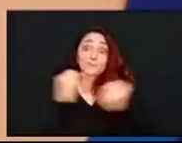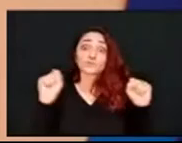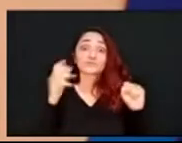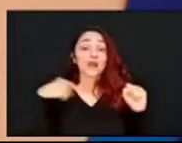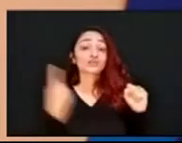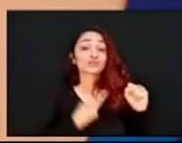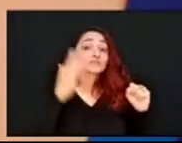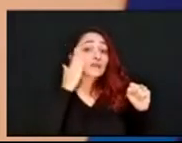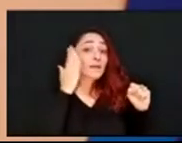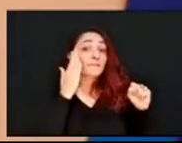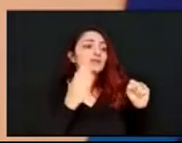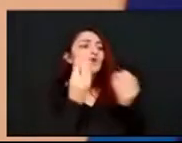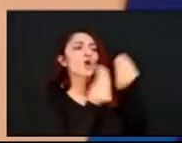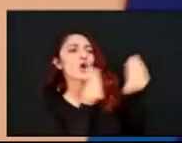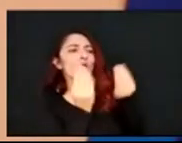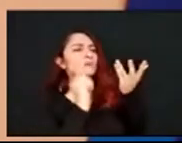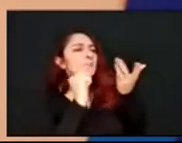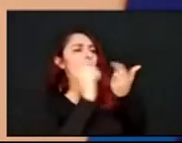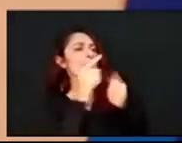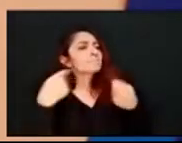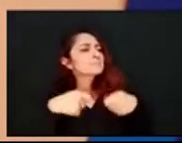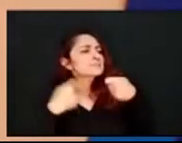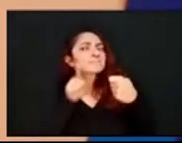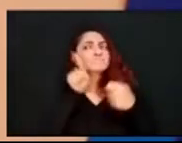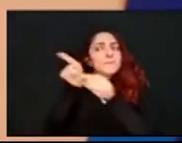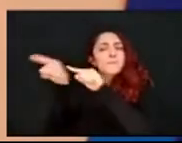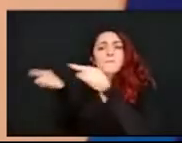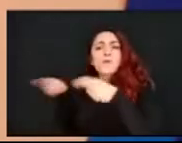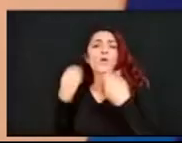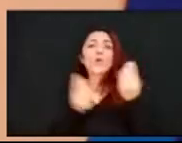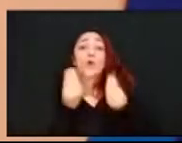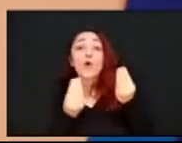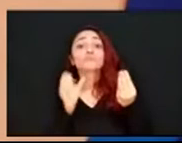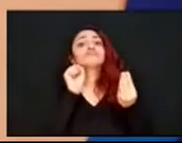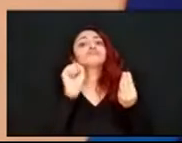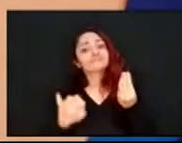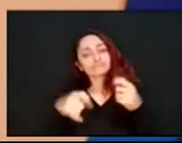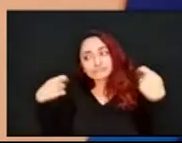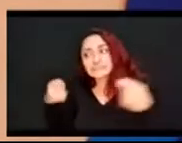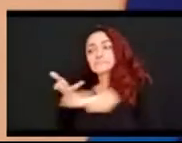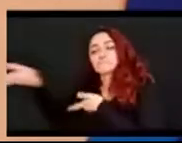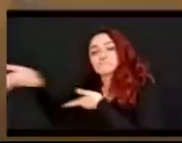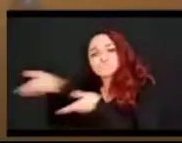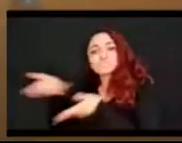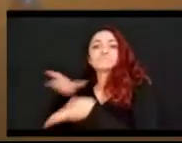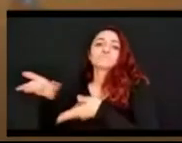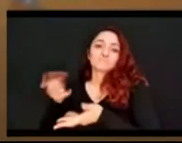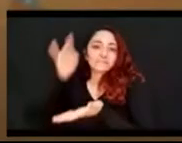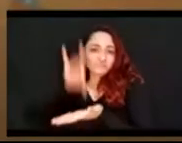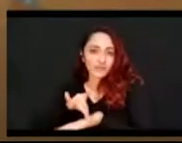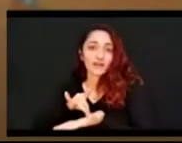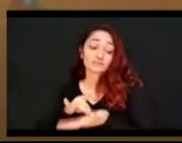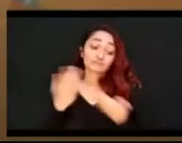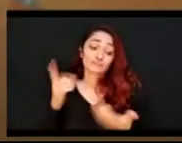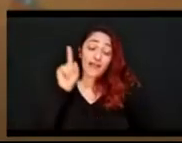de casa não tiver esse reflexo não é de uma forma genuína Então acho que é um pouco desse essa